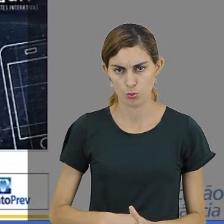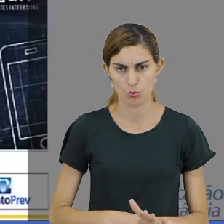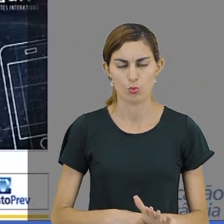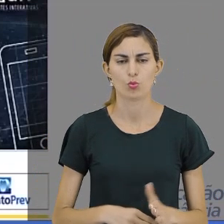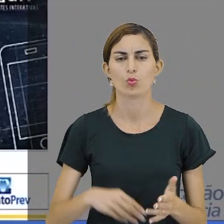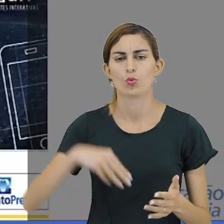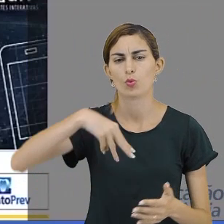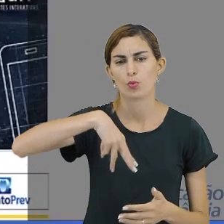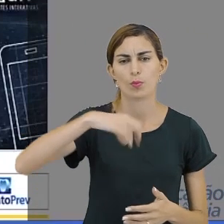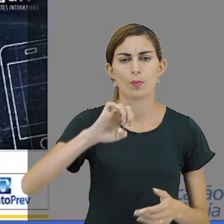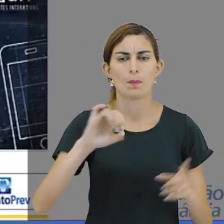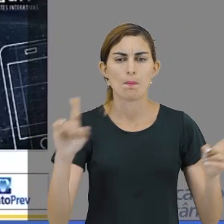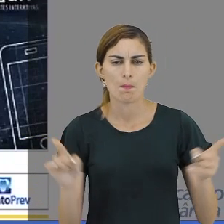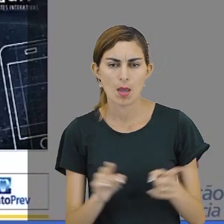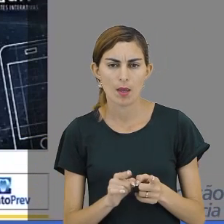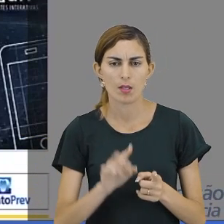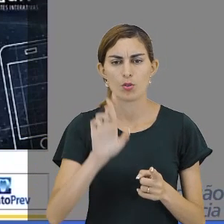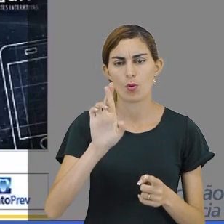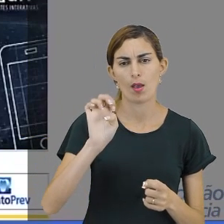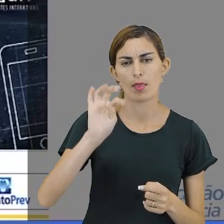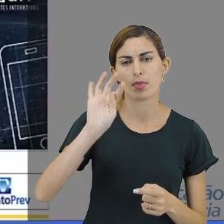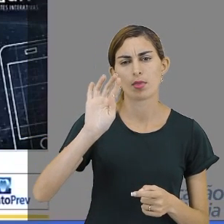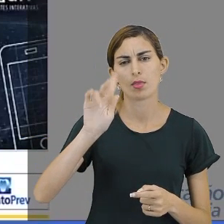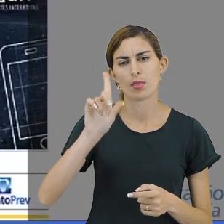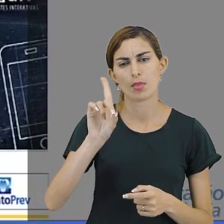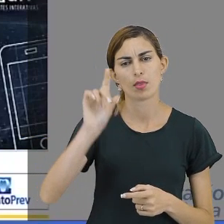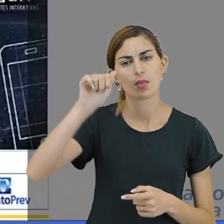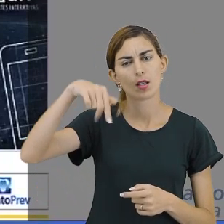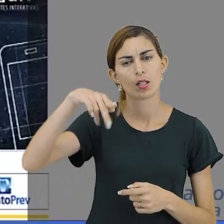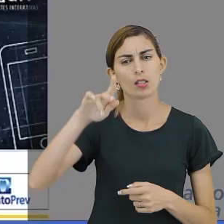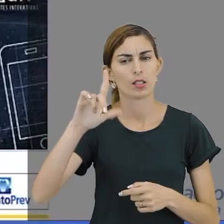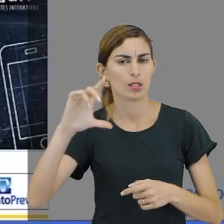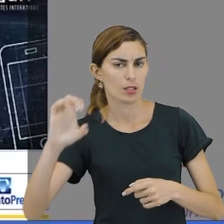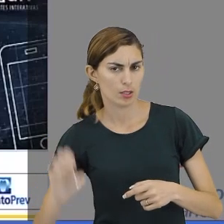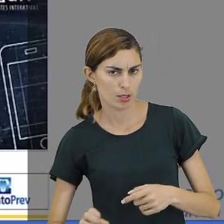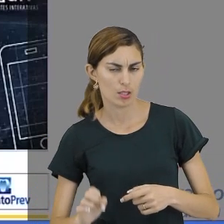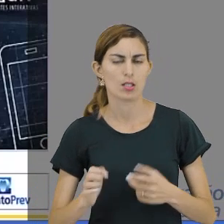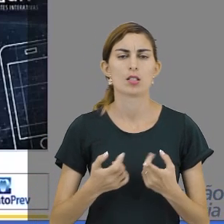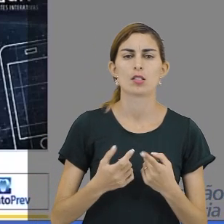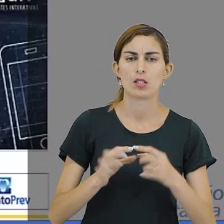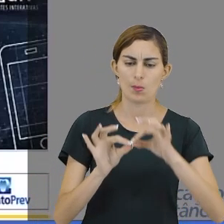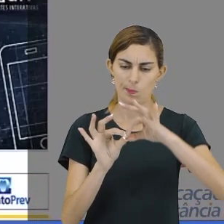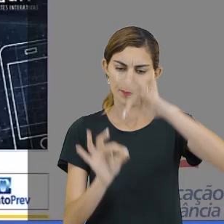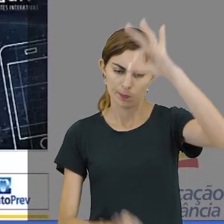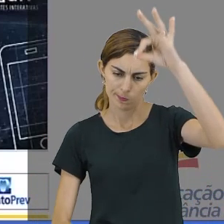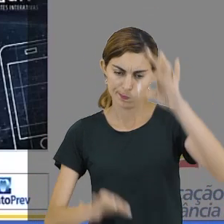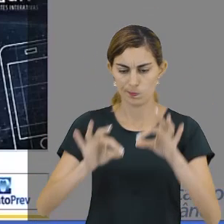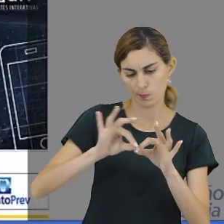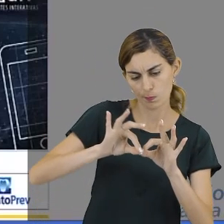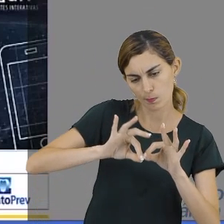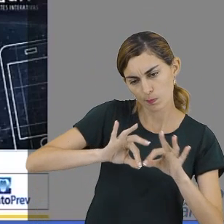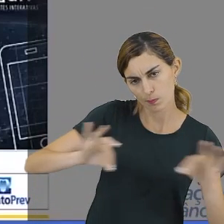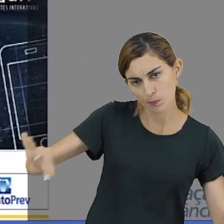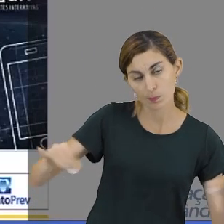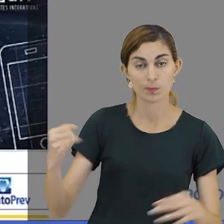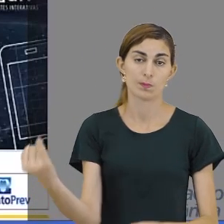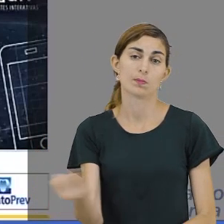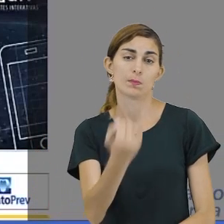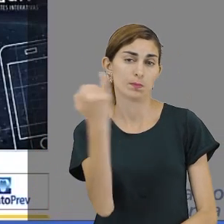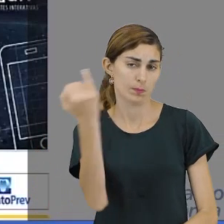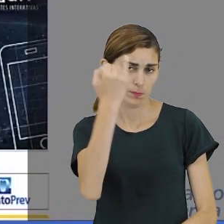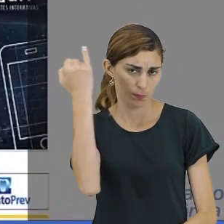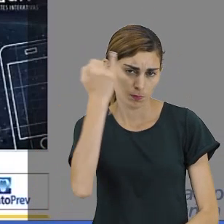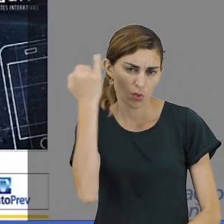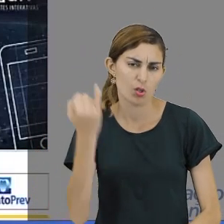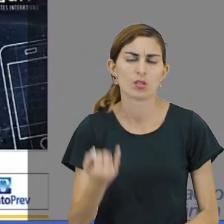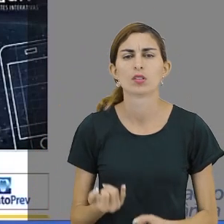esse Medium Rectangle, que tem aqui 300 pixels de largura por 250 pixels de altura. É importante que